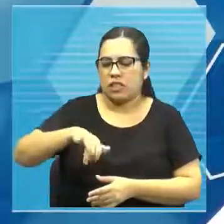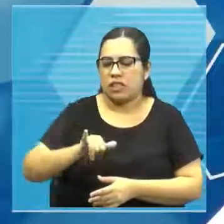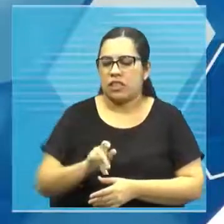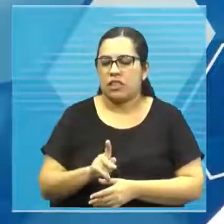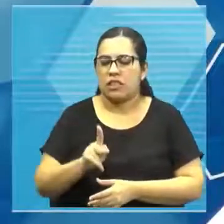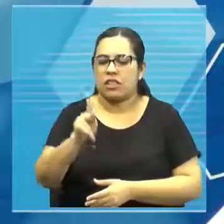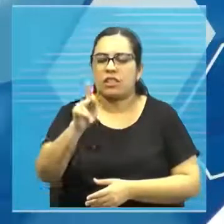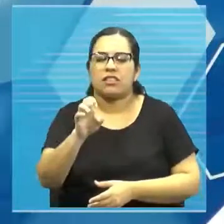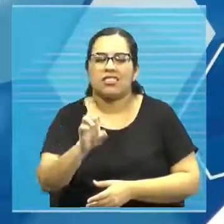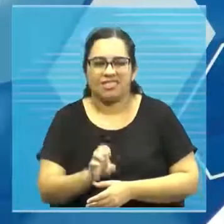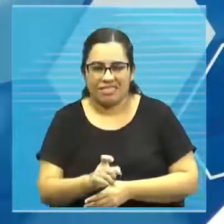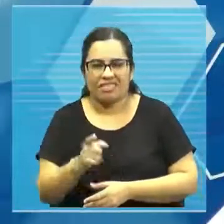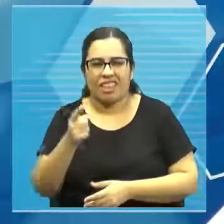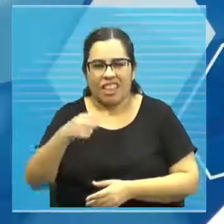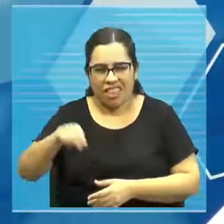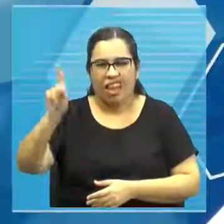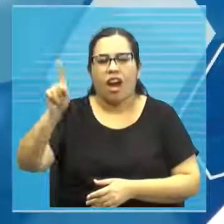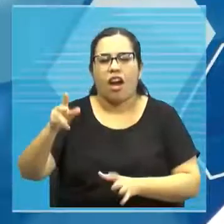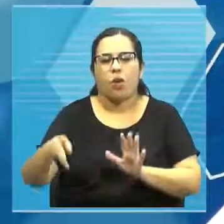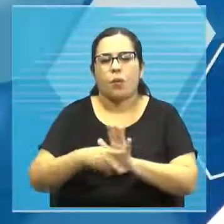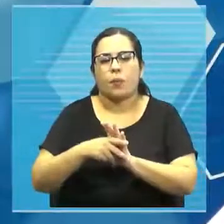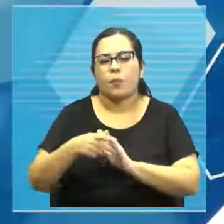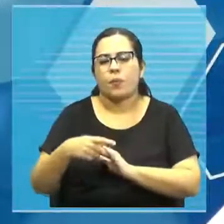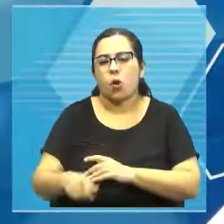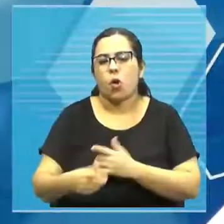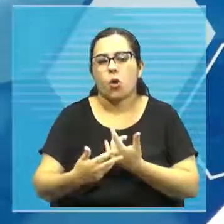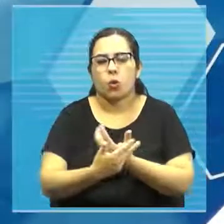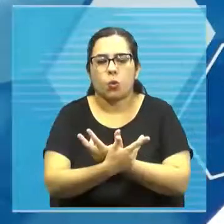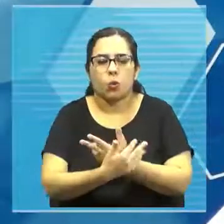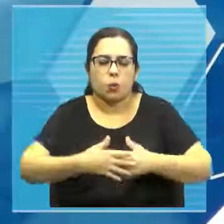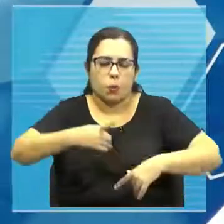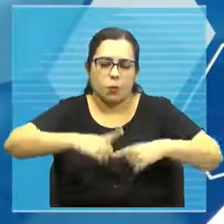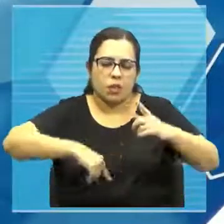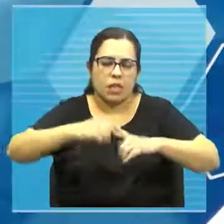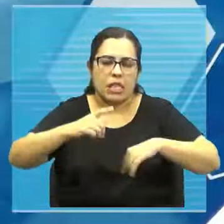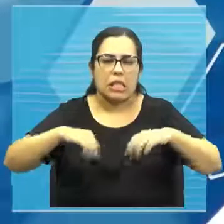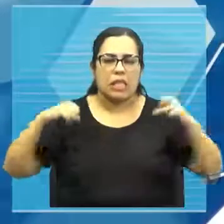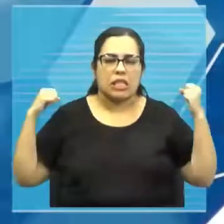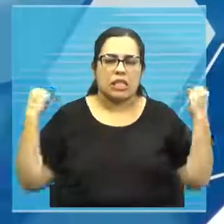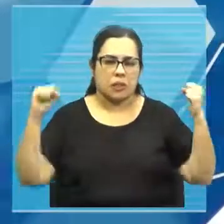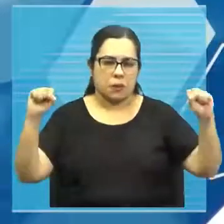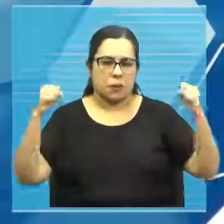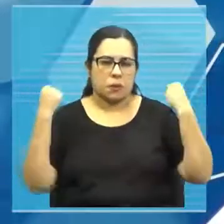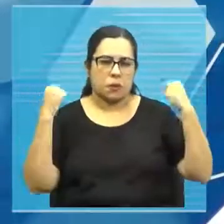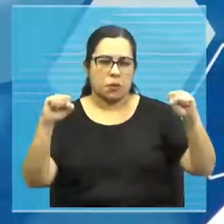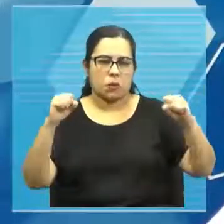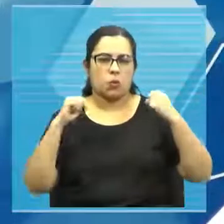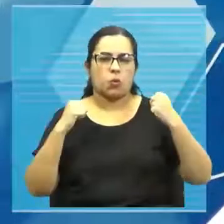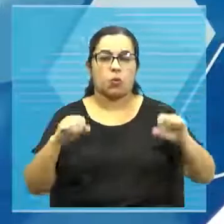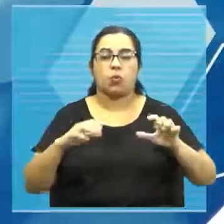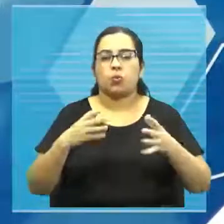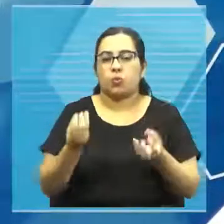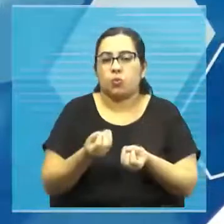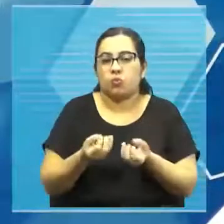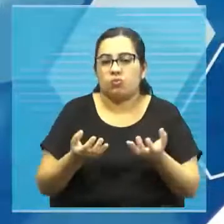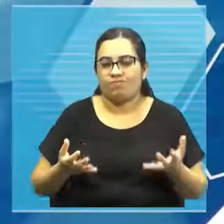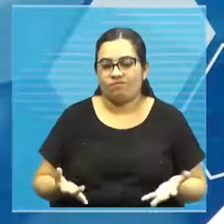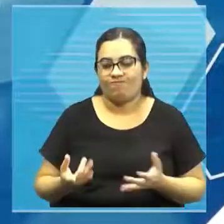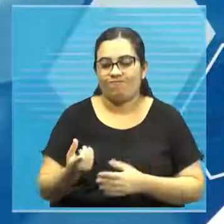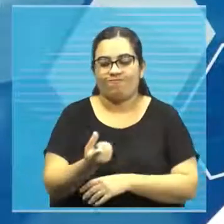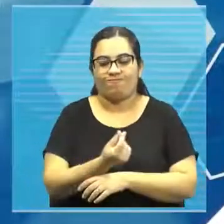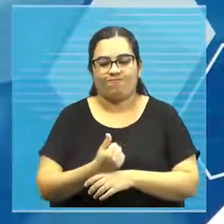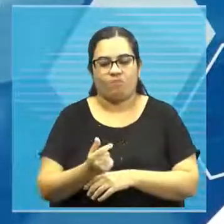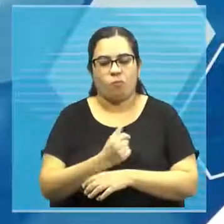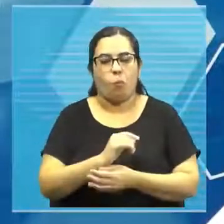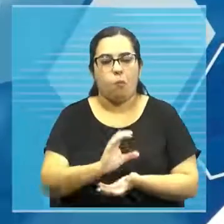annick enquanto marca de material esportivo ela Concentra o grosso do seu